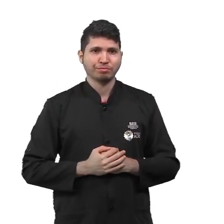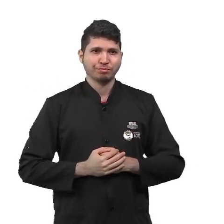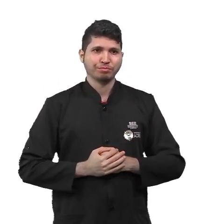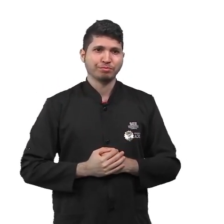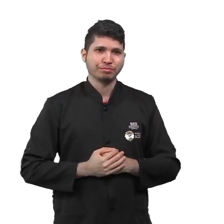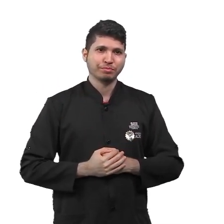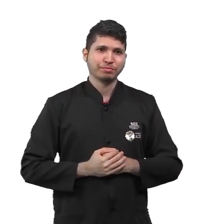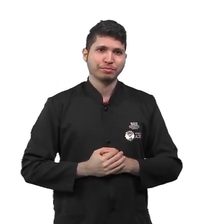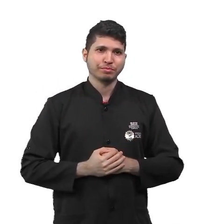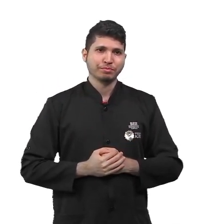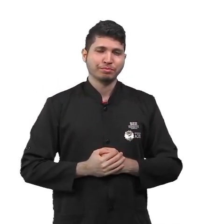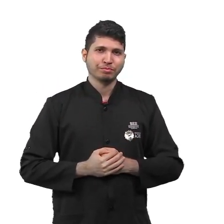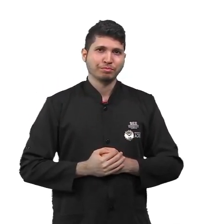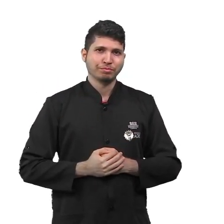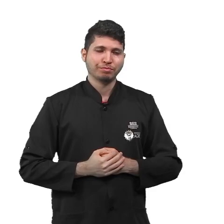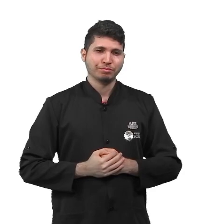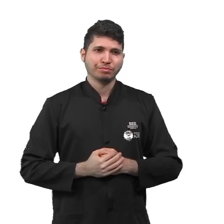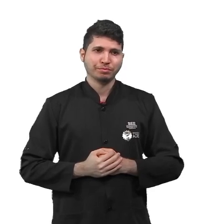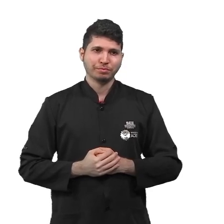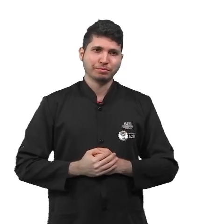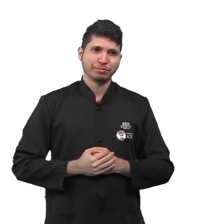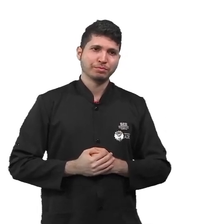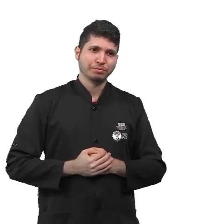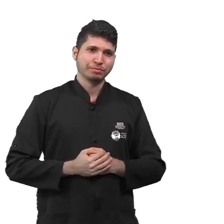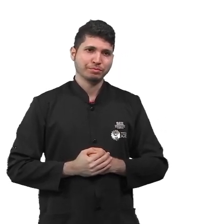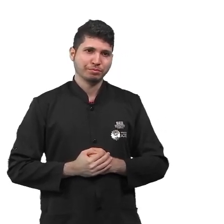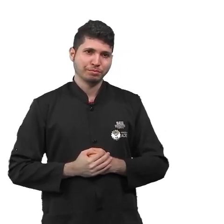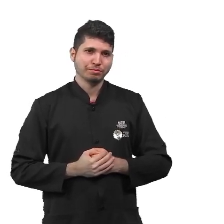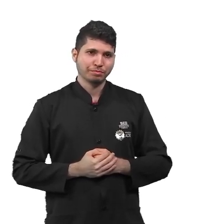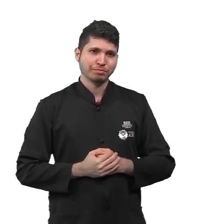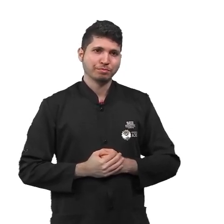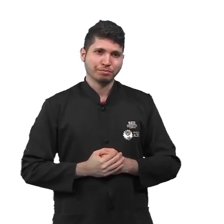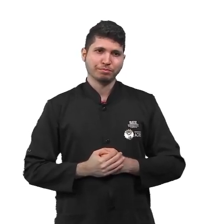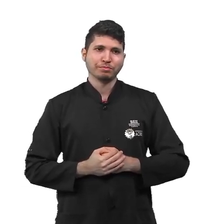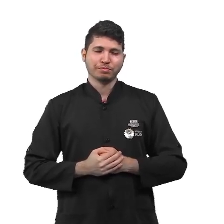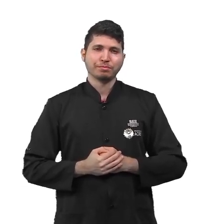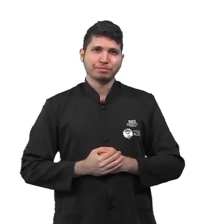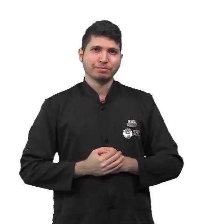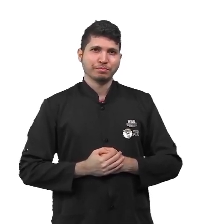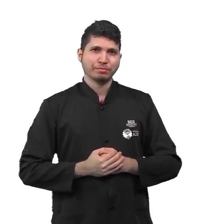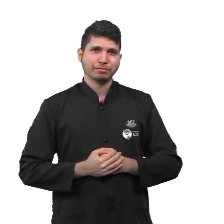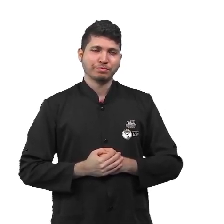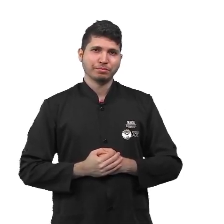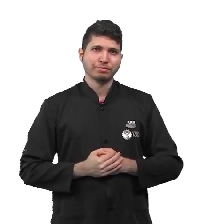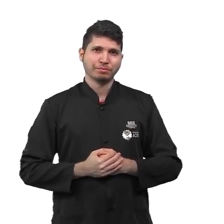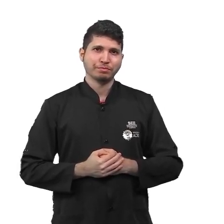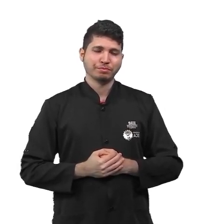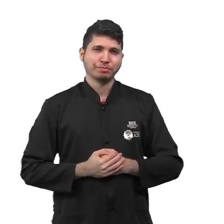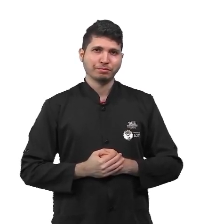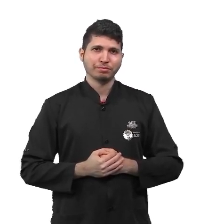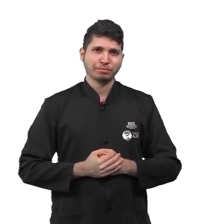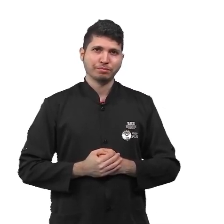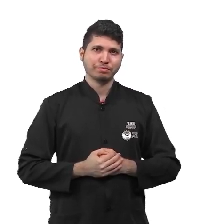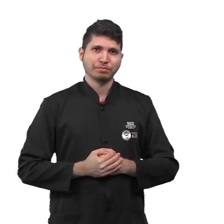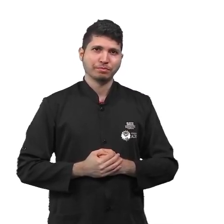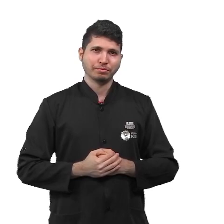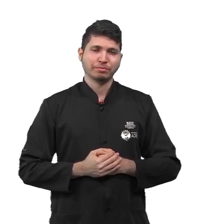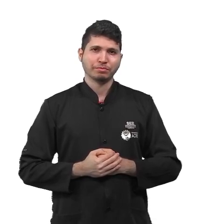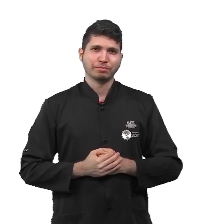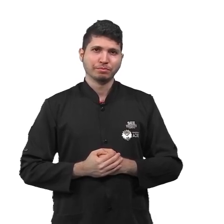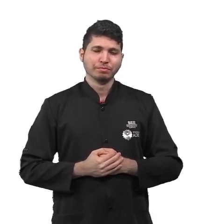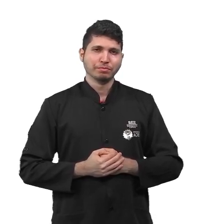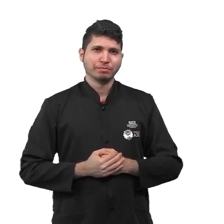os fosfolipídios, que estão presentes ali nas membranas celulares, e os